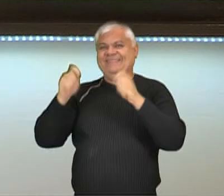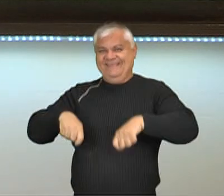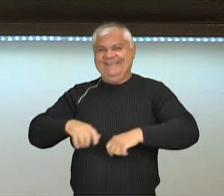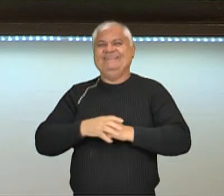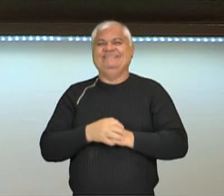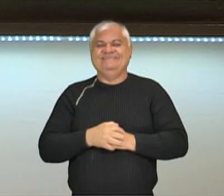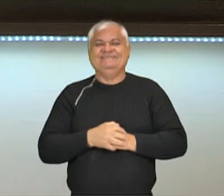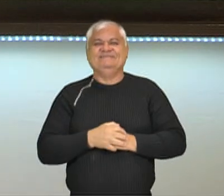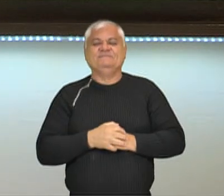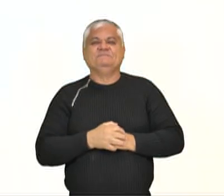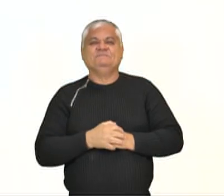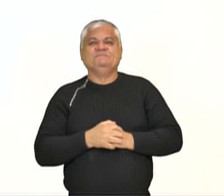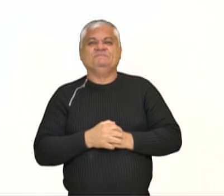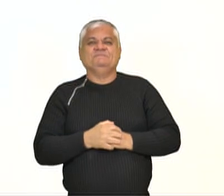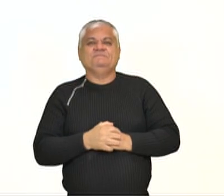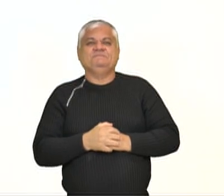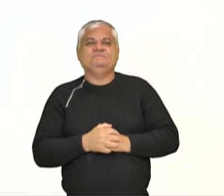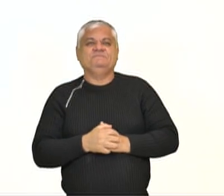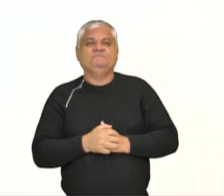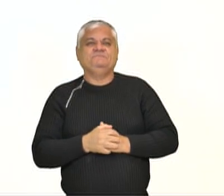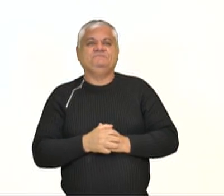outras pessoas.